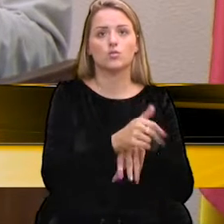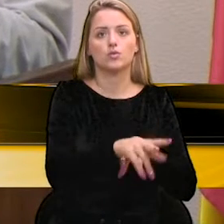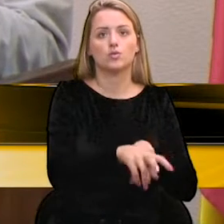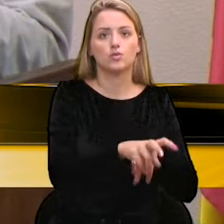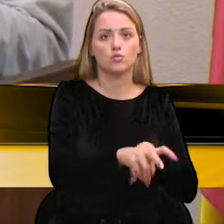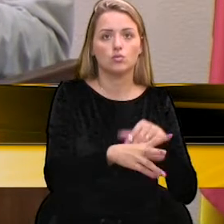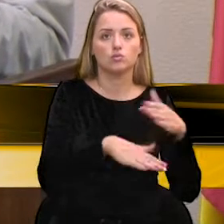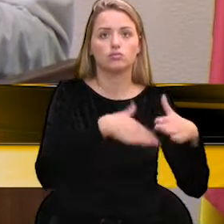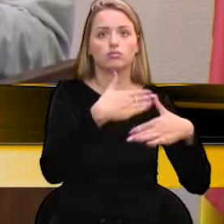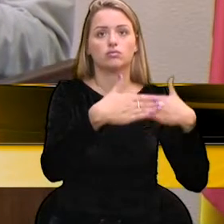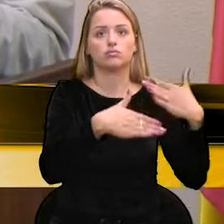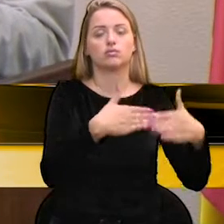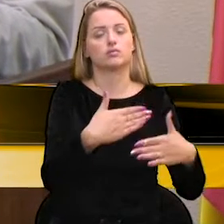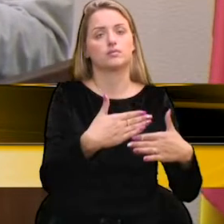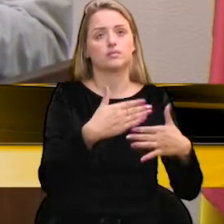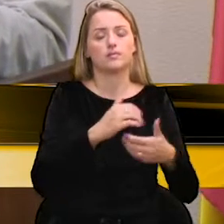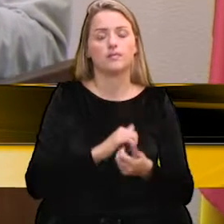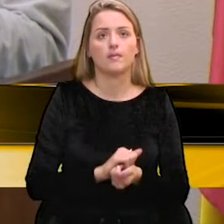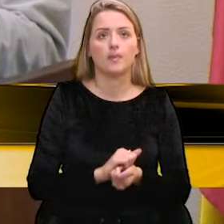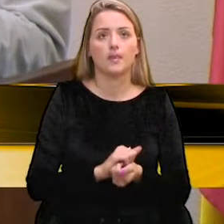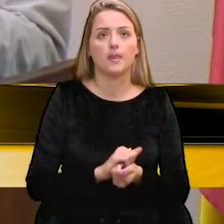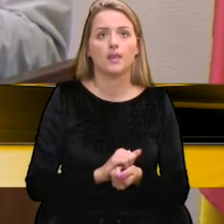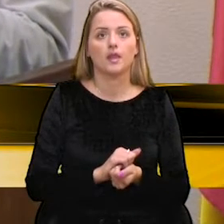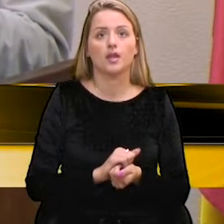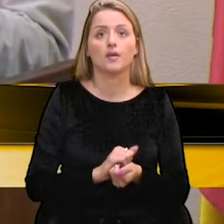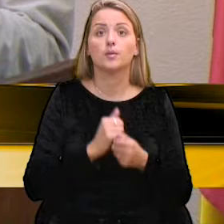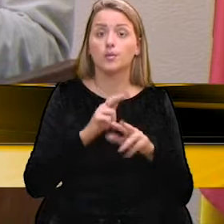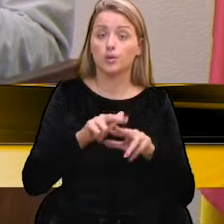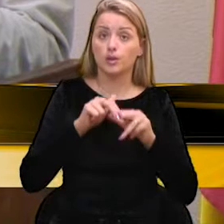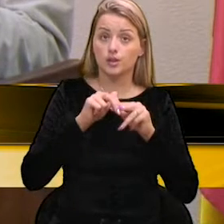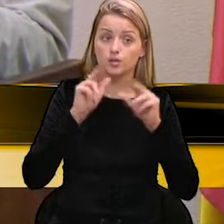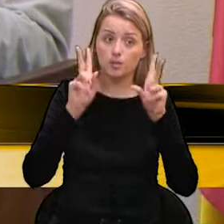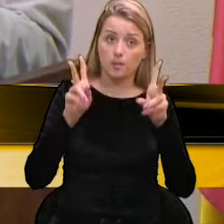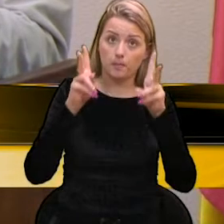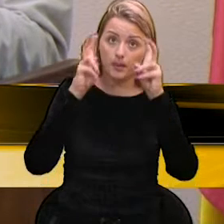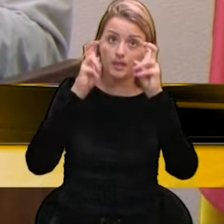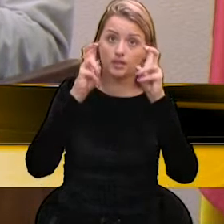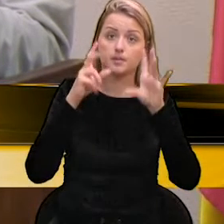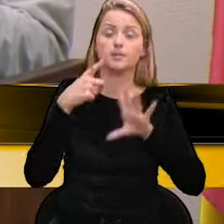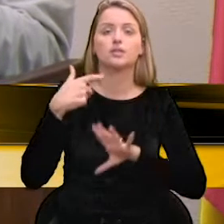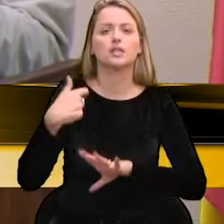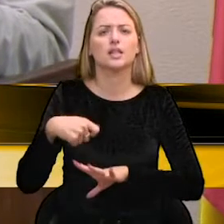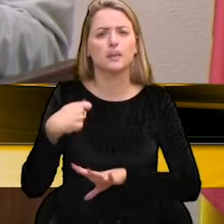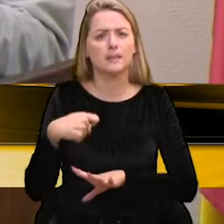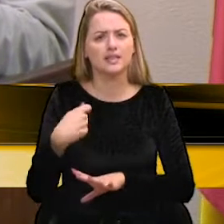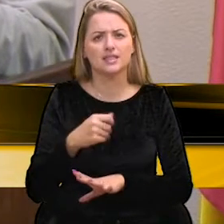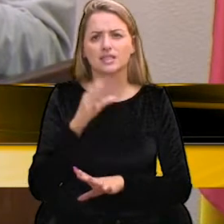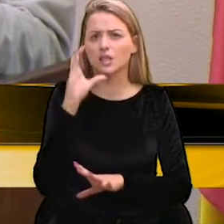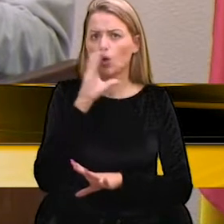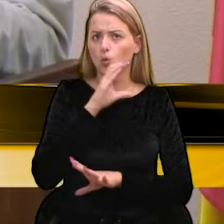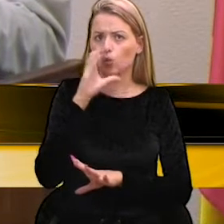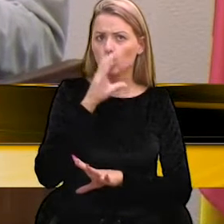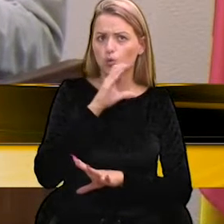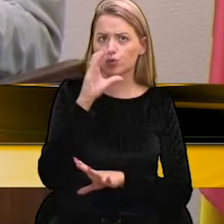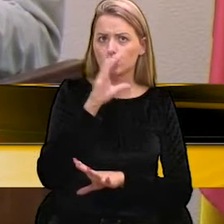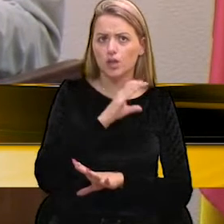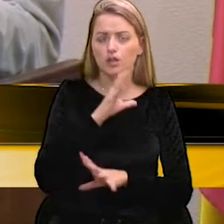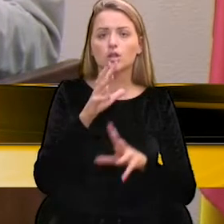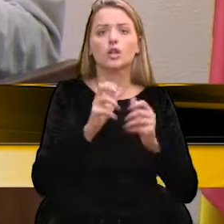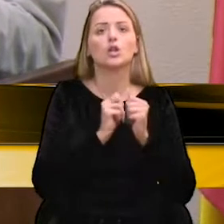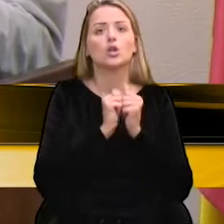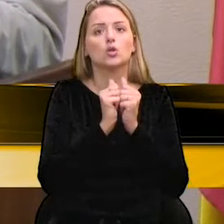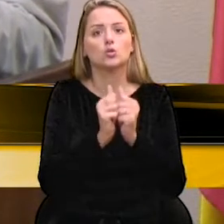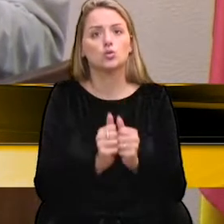rural. Assim, evidenciamos as necessidades urgentes de buscarmos, junto